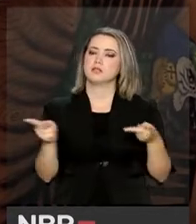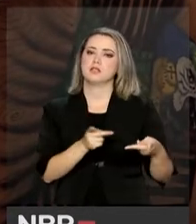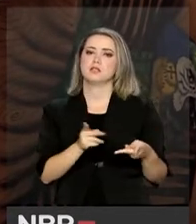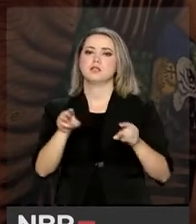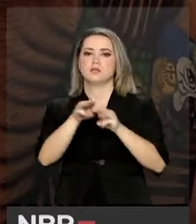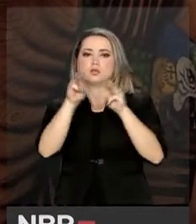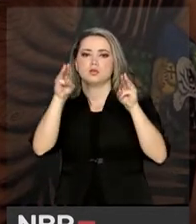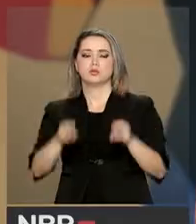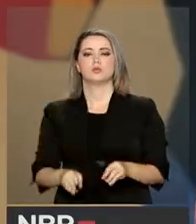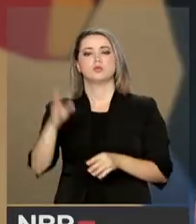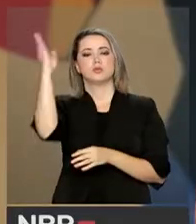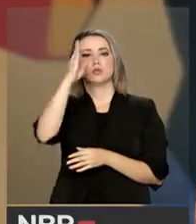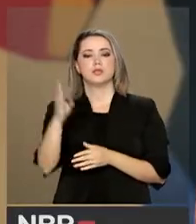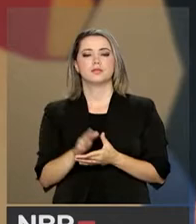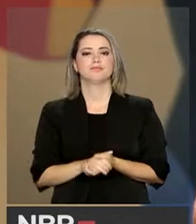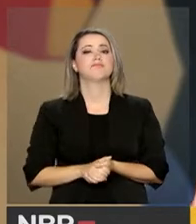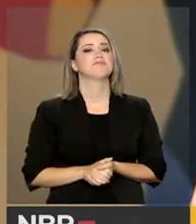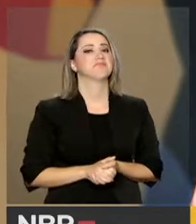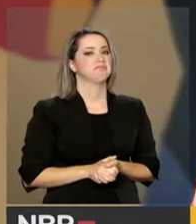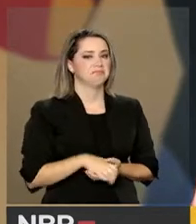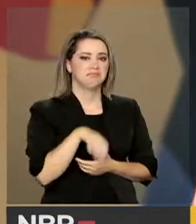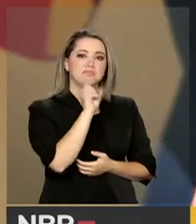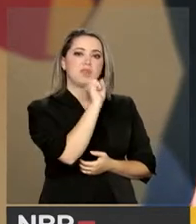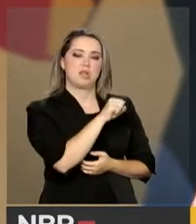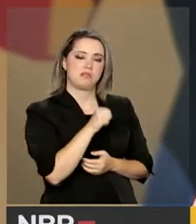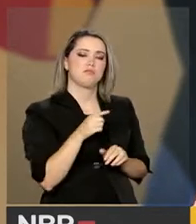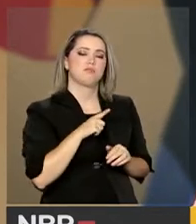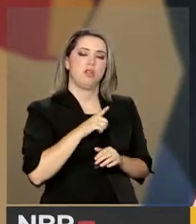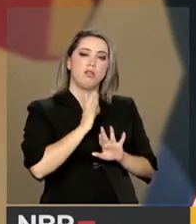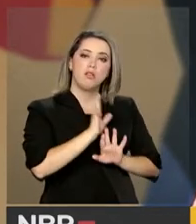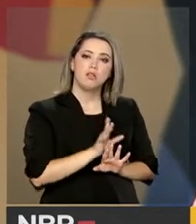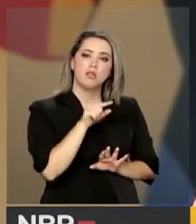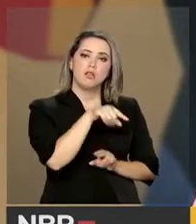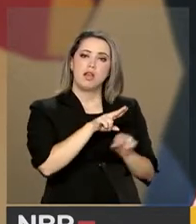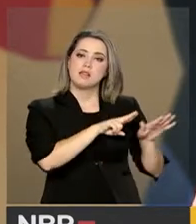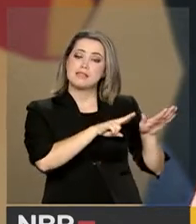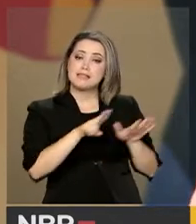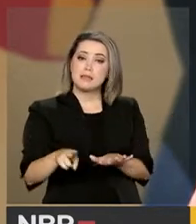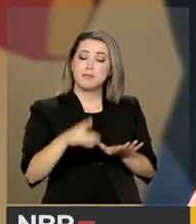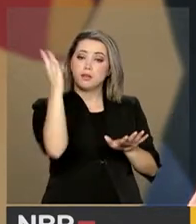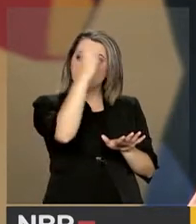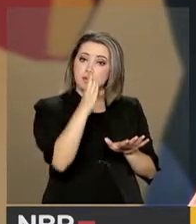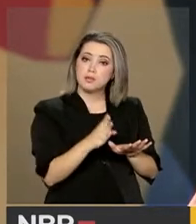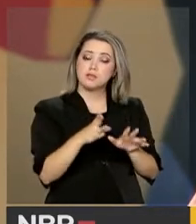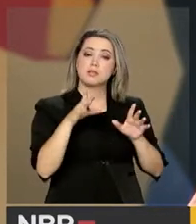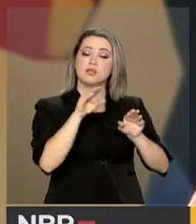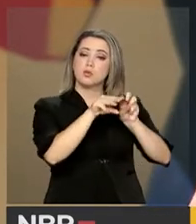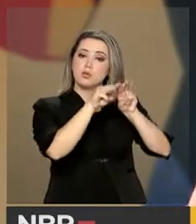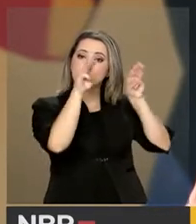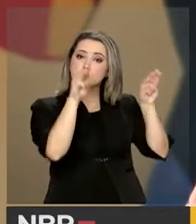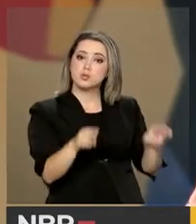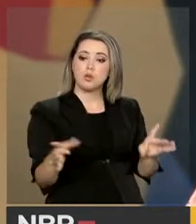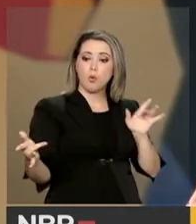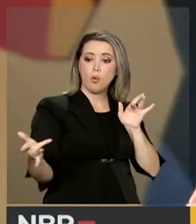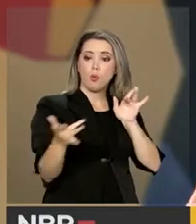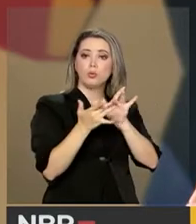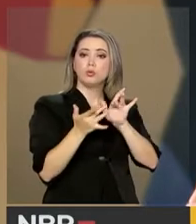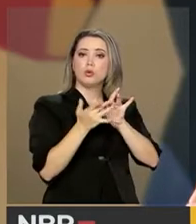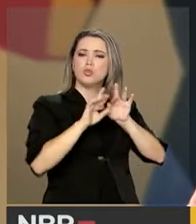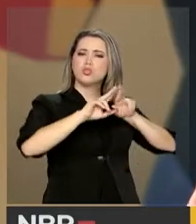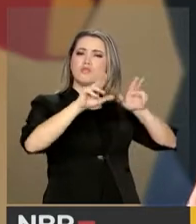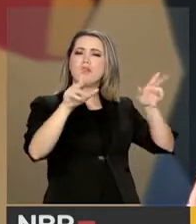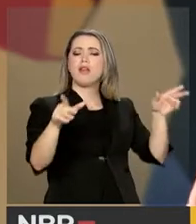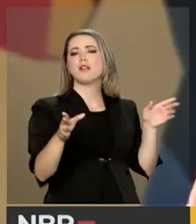dos museus no Brasil? Tem sim, Ana. A Semana Nacional de Museus é uma conjugação de agenda dos museus